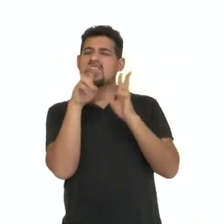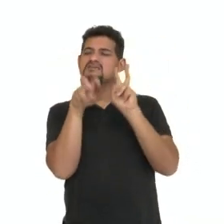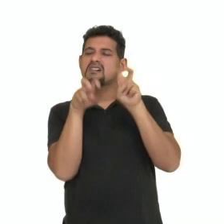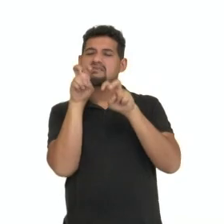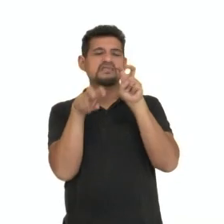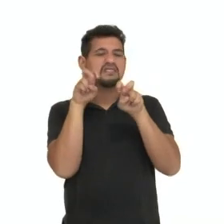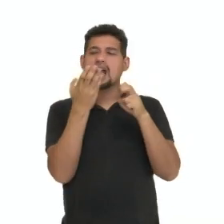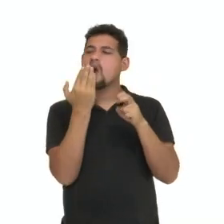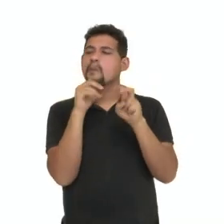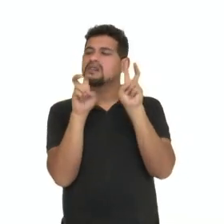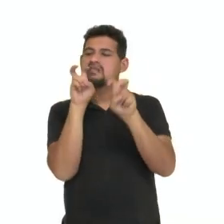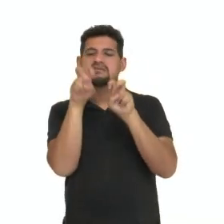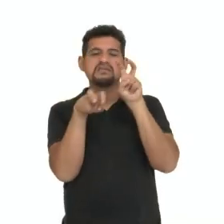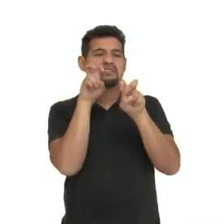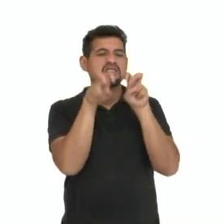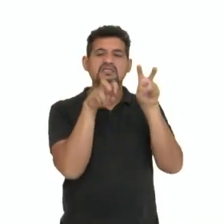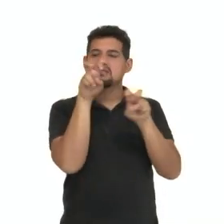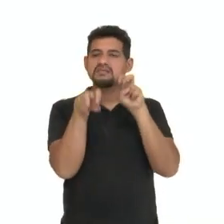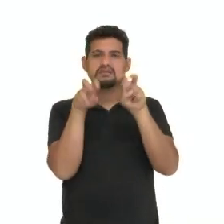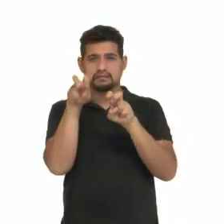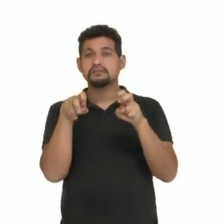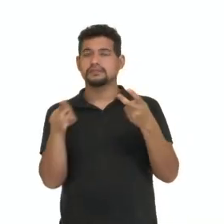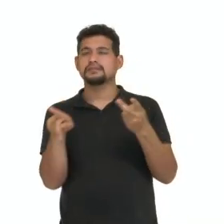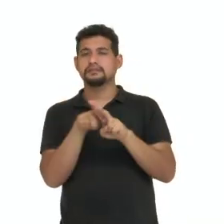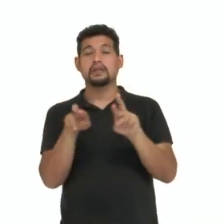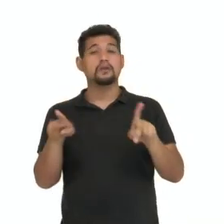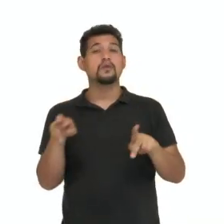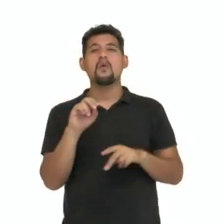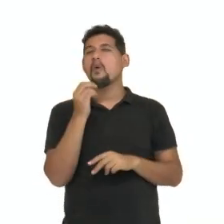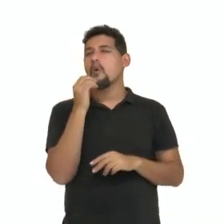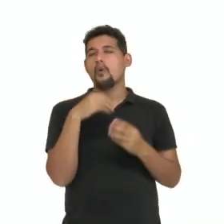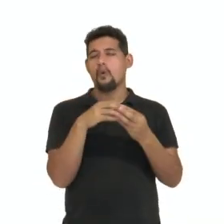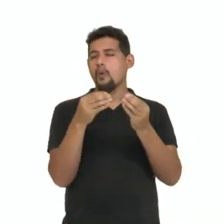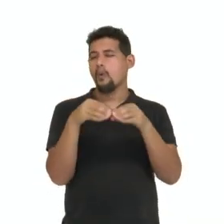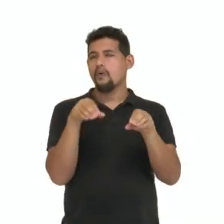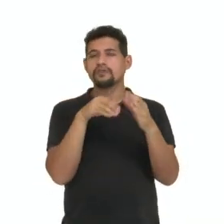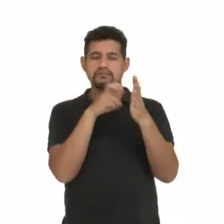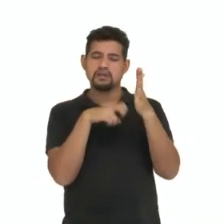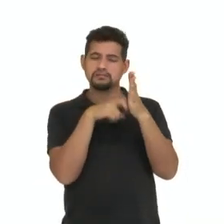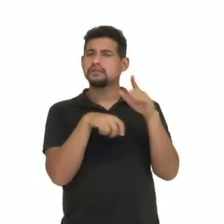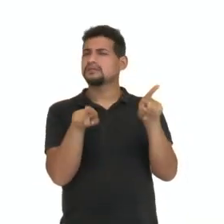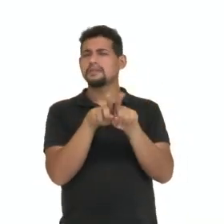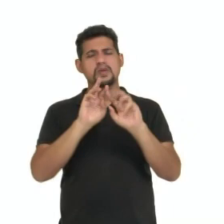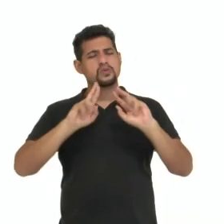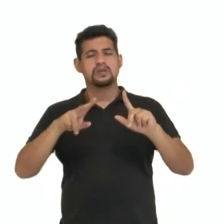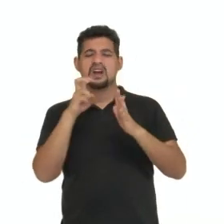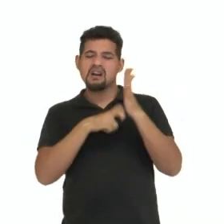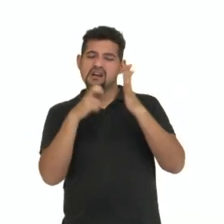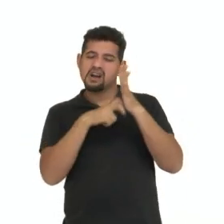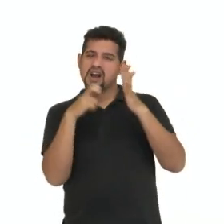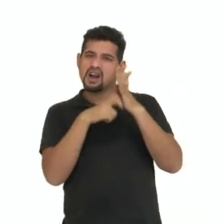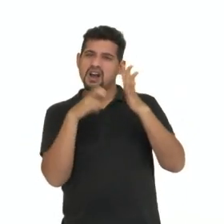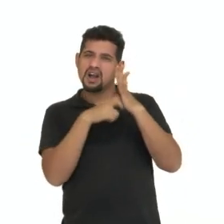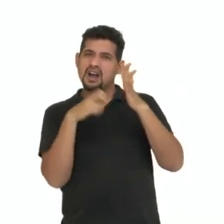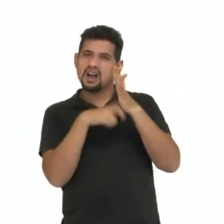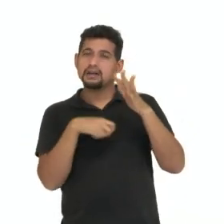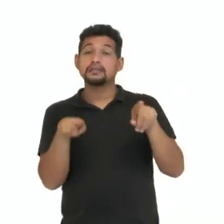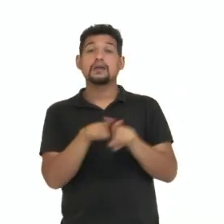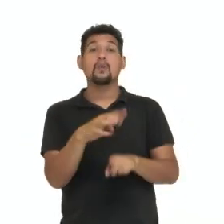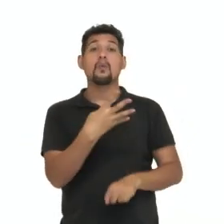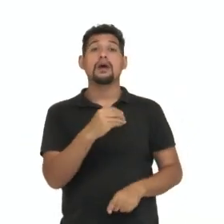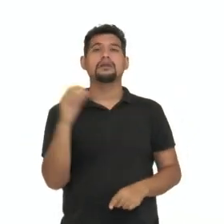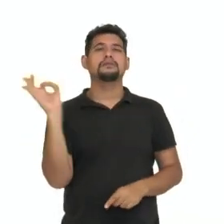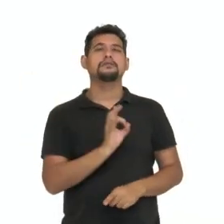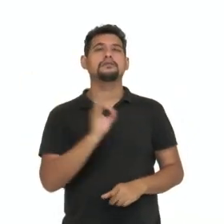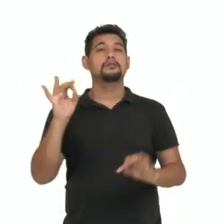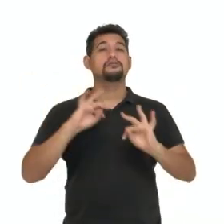os alimentos, né? Eles comem, na verdade eles são onívoros, comem um pouco de tudo, então eles roem o alimento, né? Representa 40%